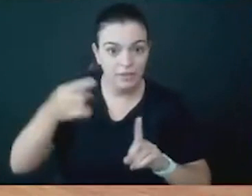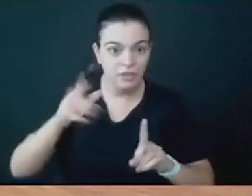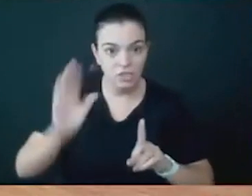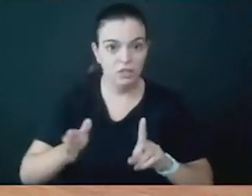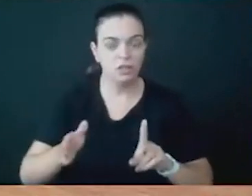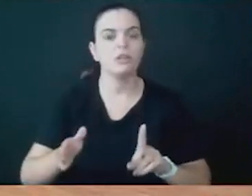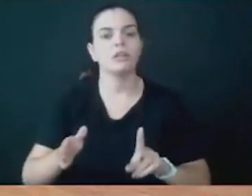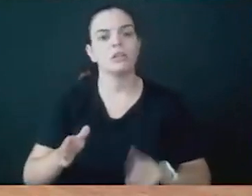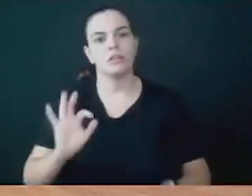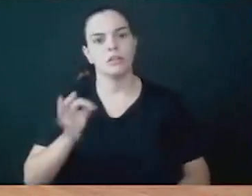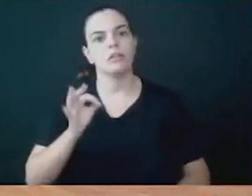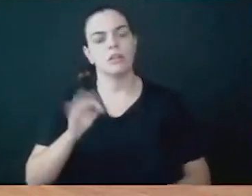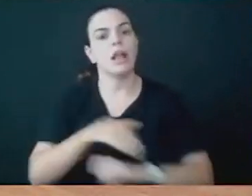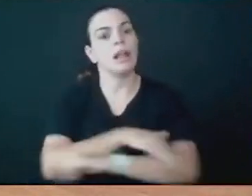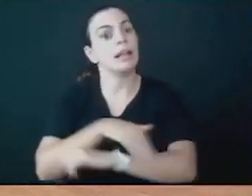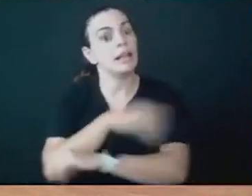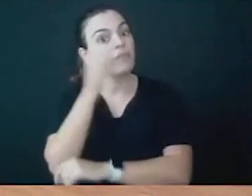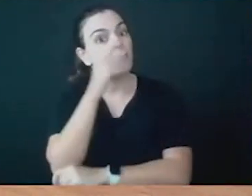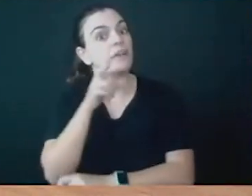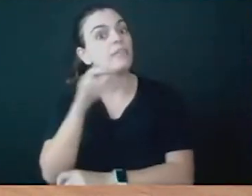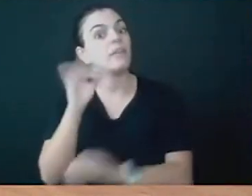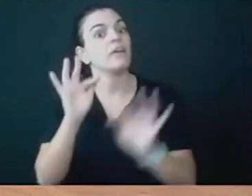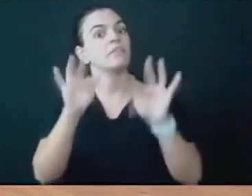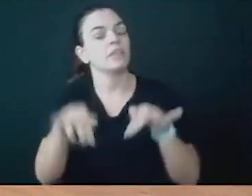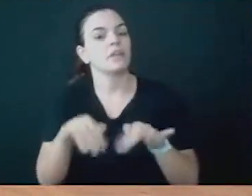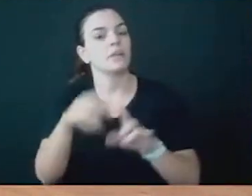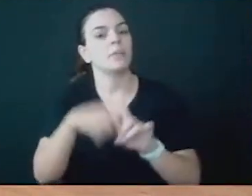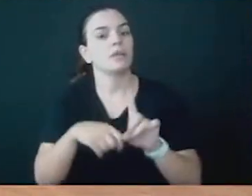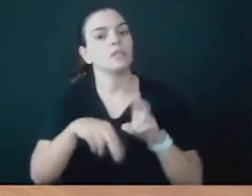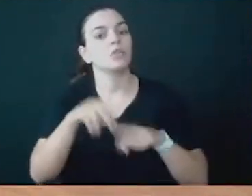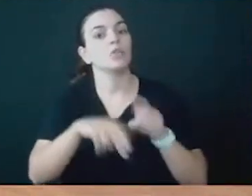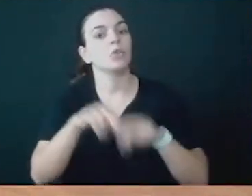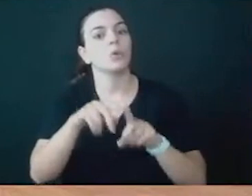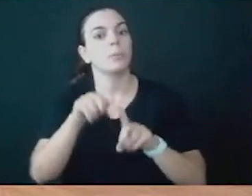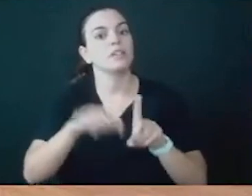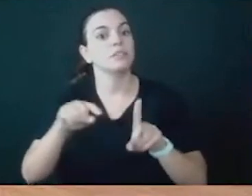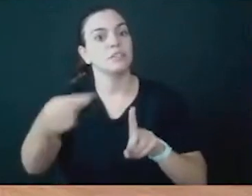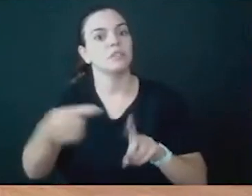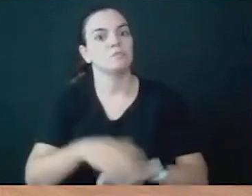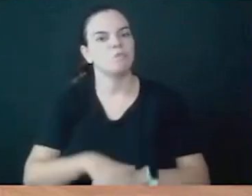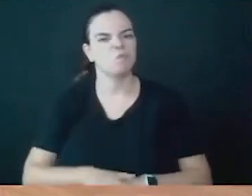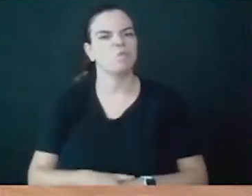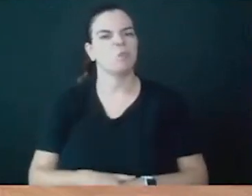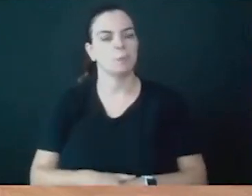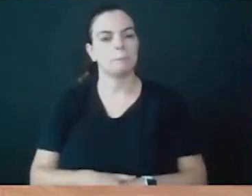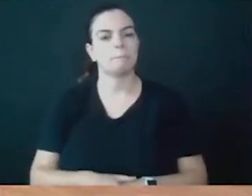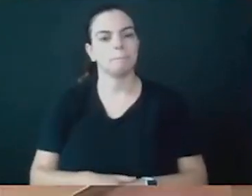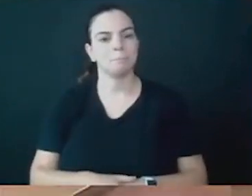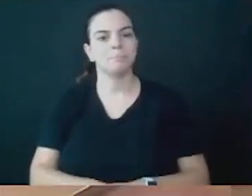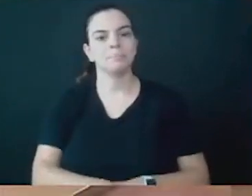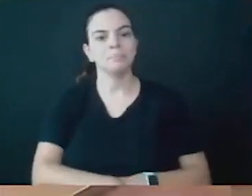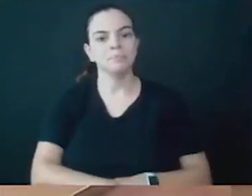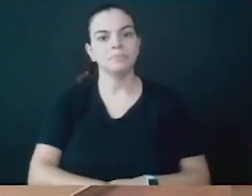Não. A linha verde ela vai ser entregue no mês que vem, agora, em junho. Bom. Isso mesmo, desculpa. Eu perguntei